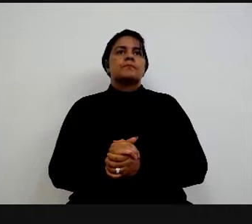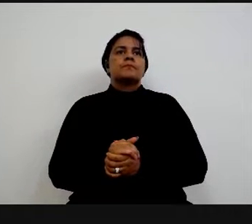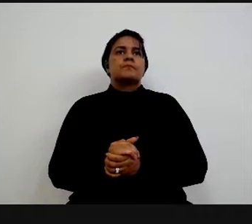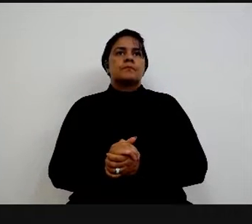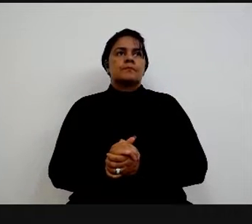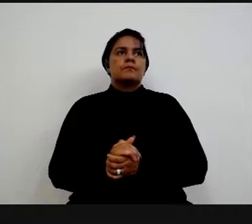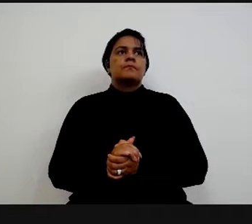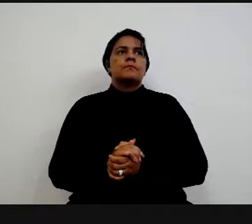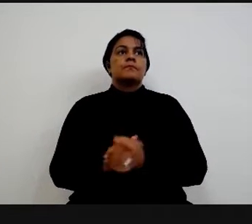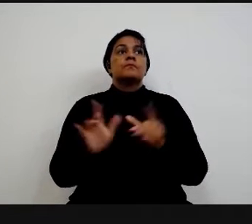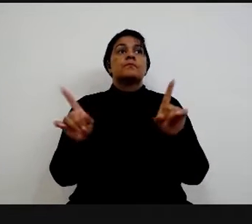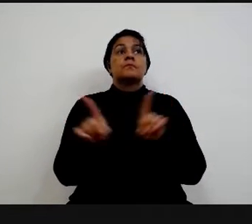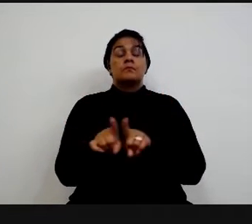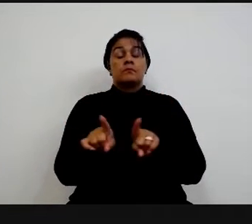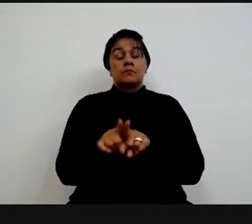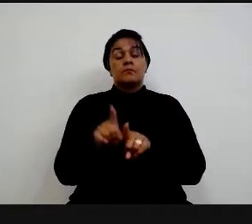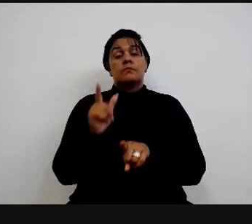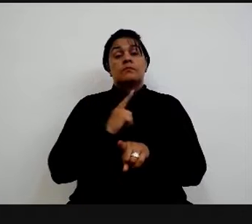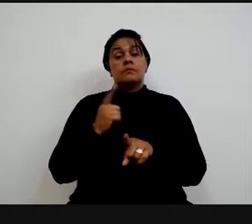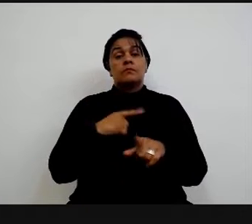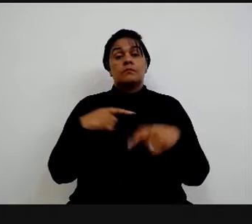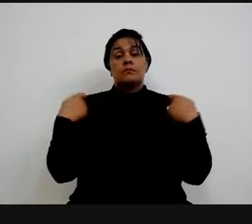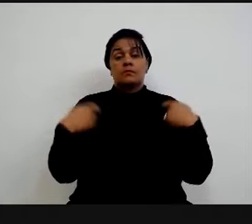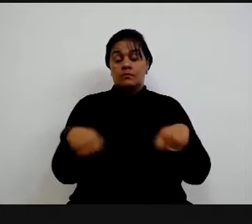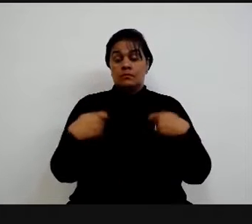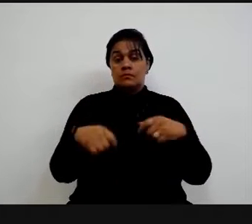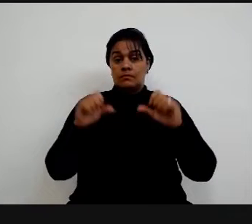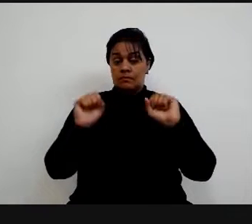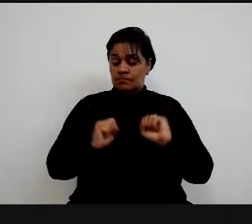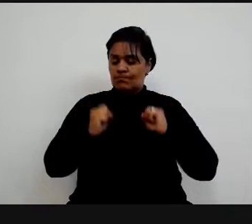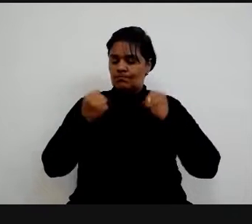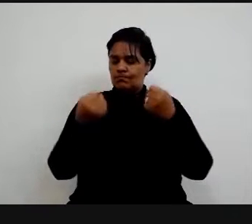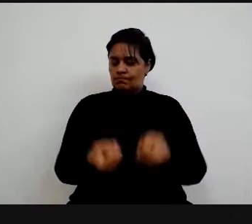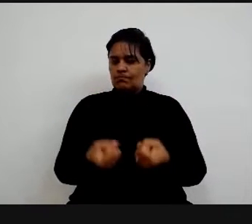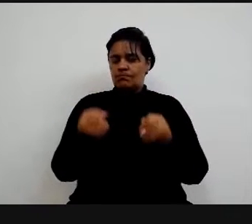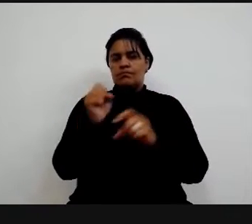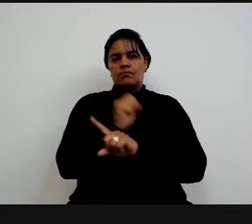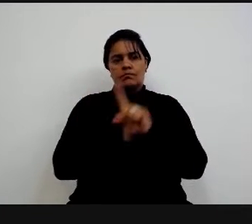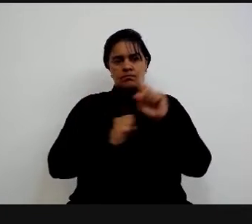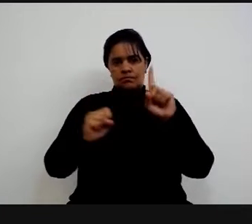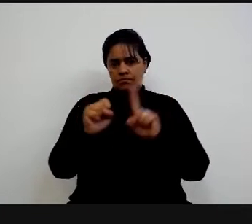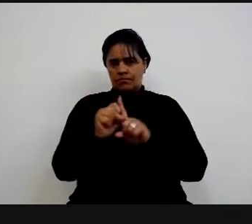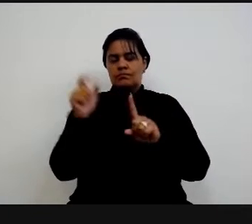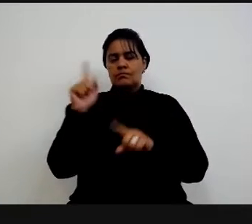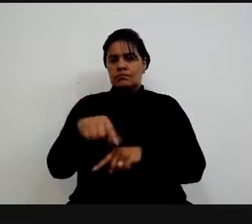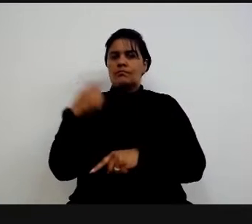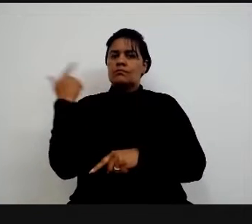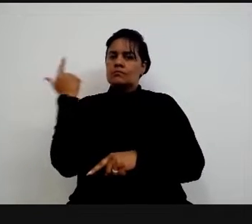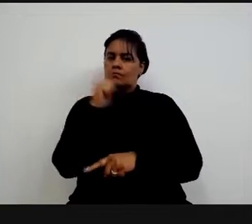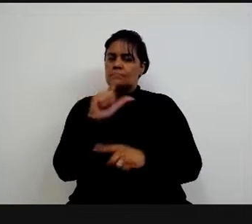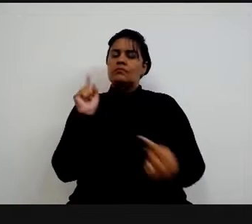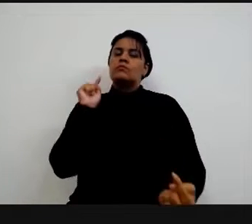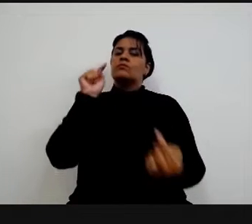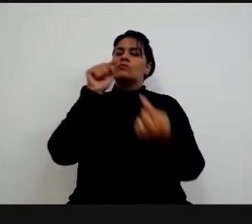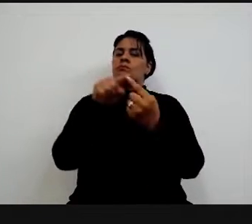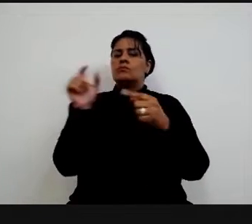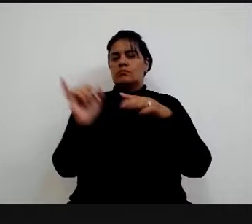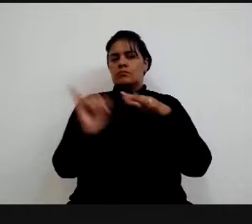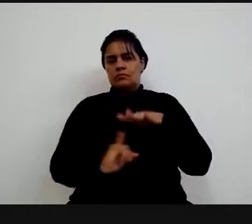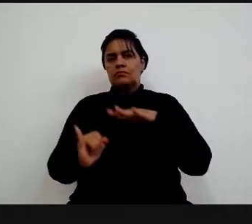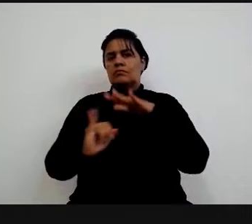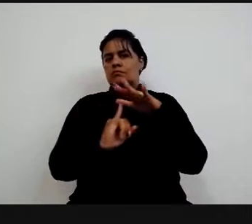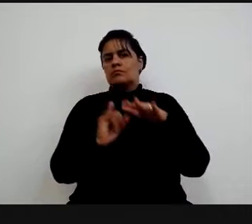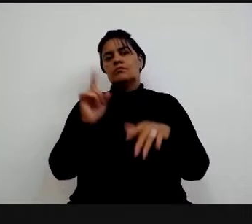Também temos uma necessidade de engajamento da sociedade para alcance dos objetivos institucionais. Isso também